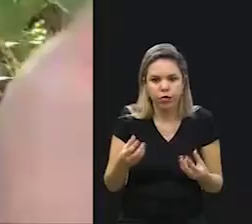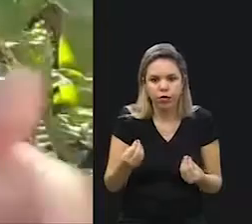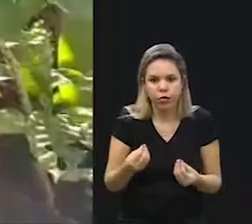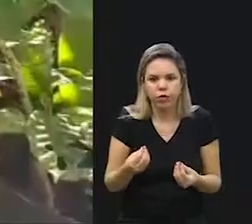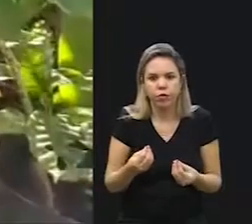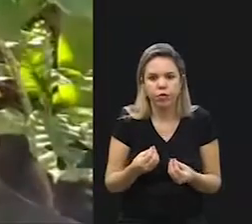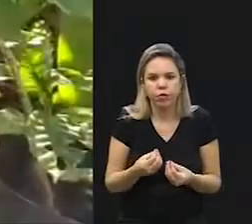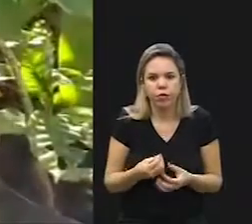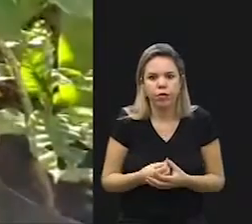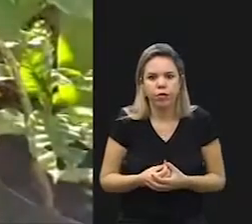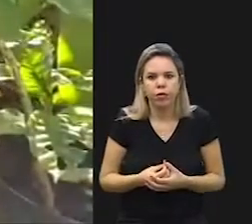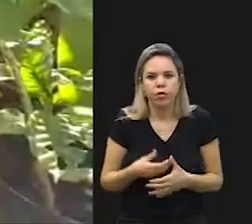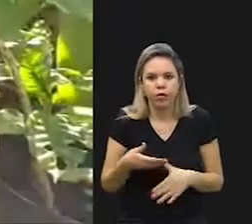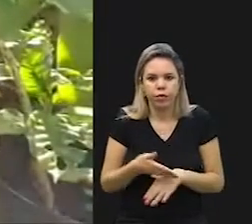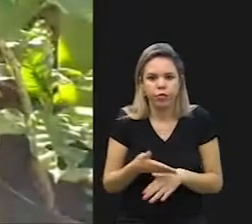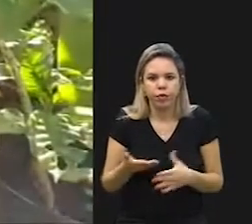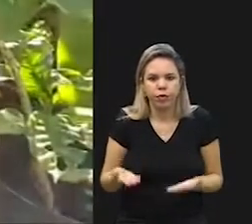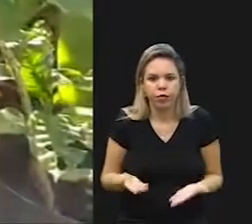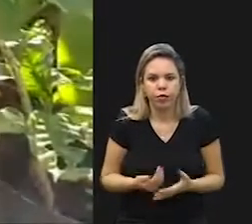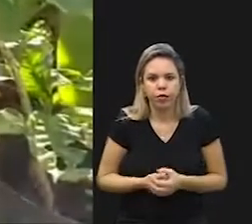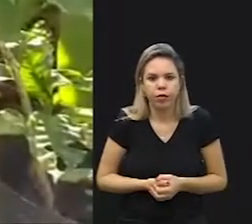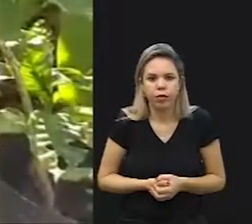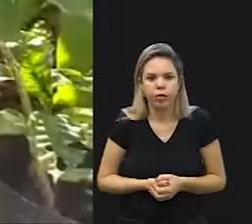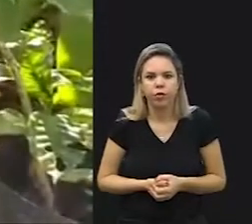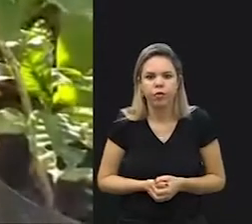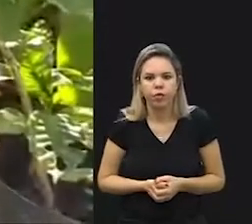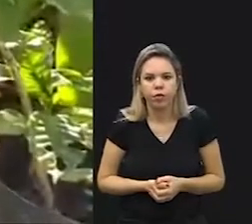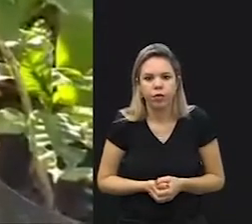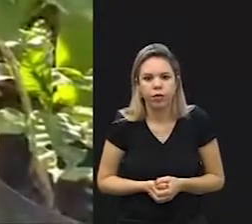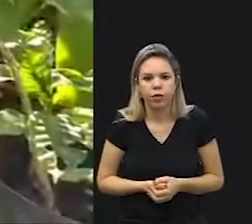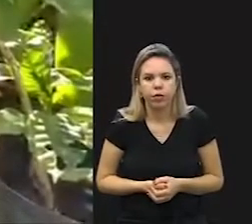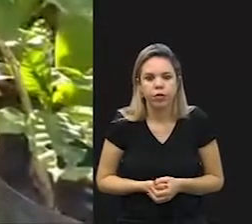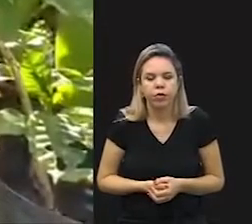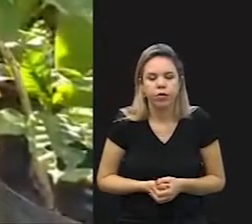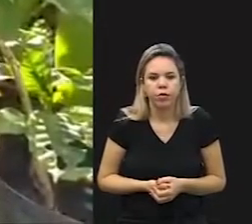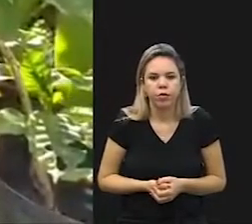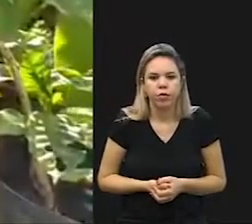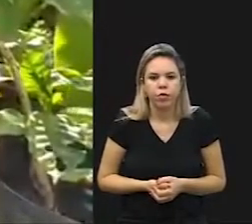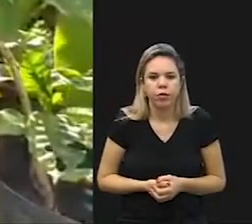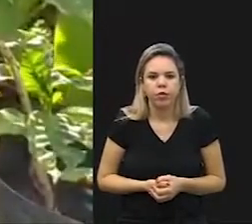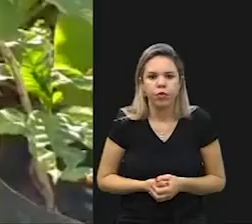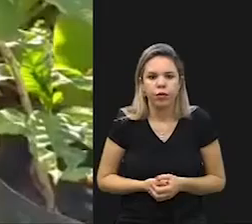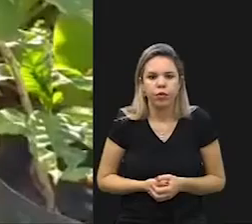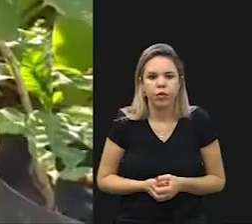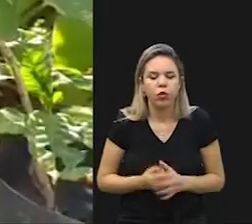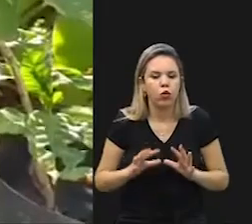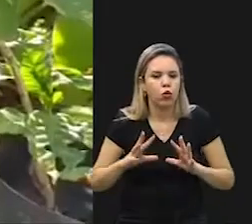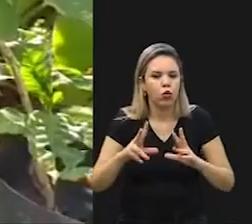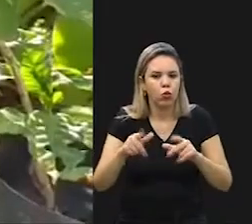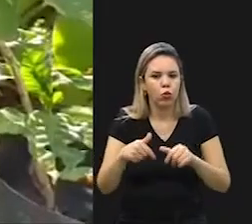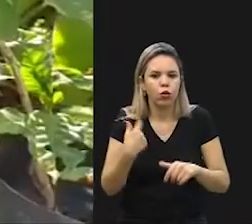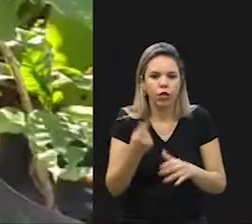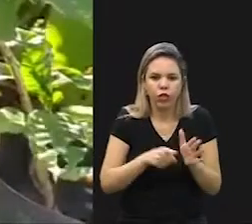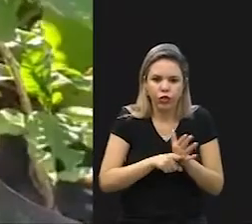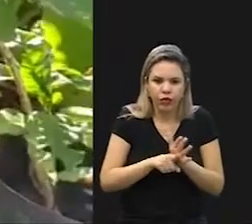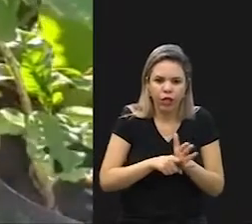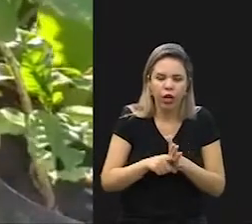muita demanda, com muita frequência, e que todas essas ferramentas de